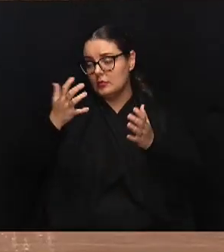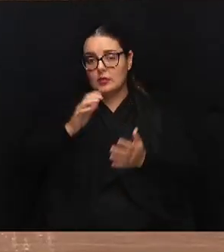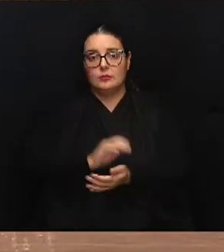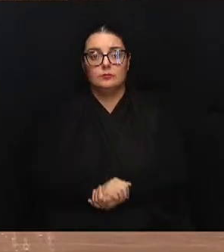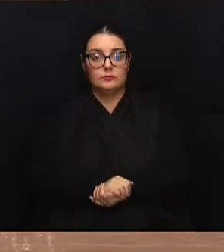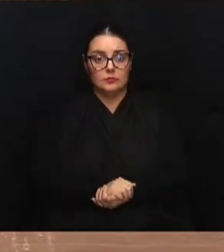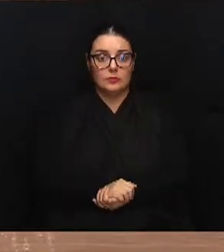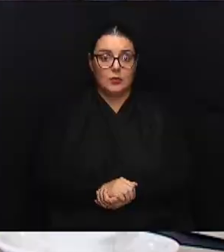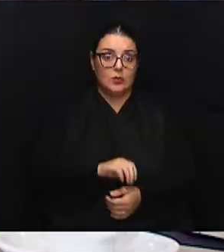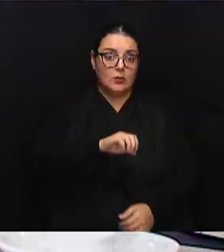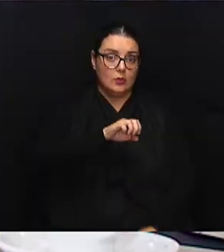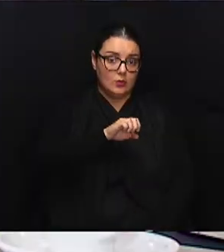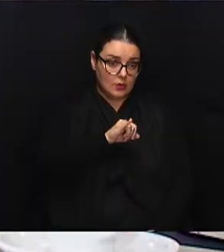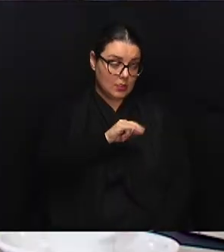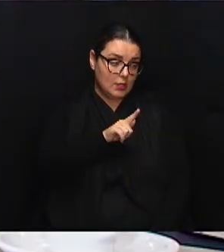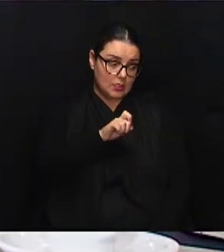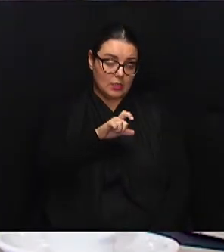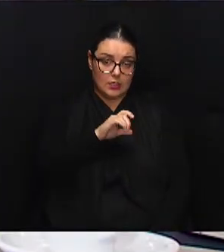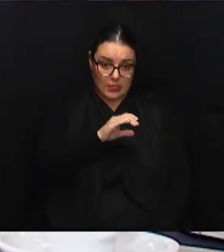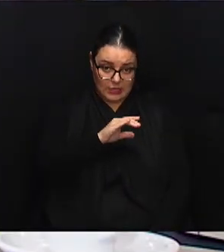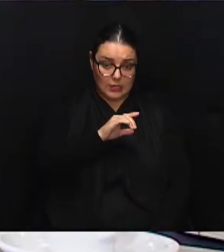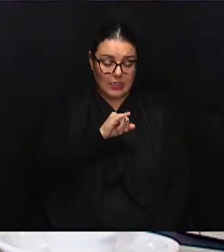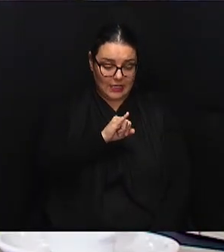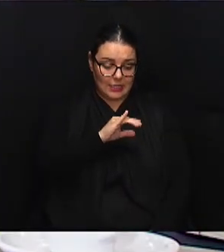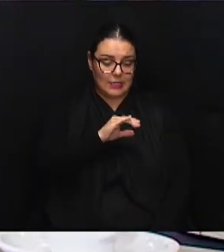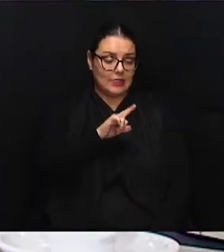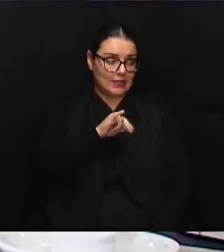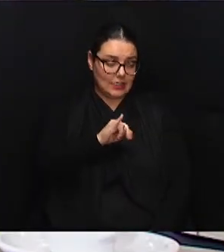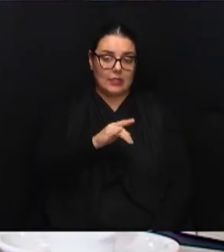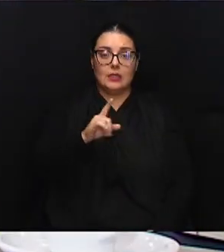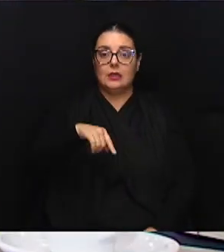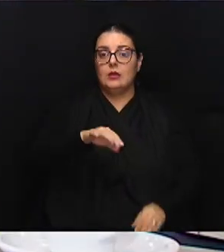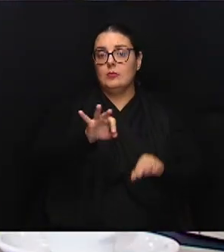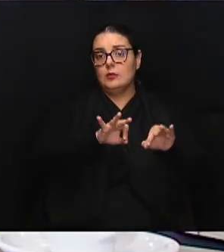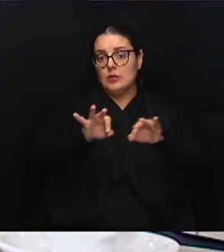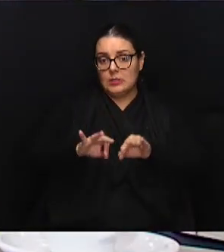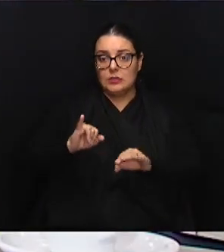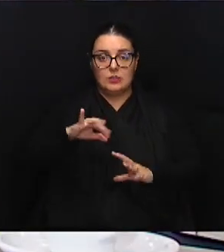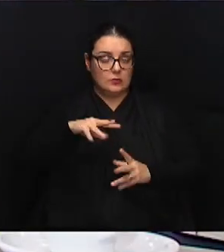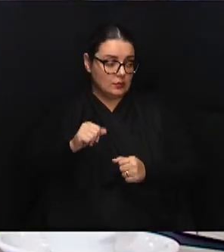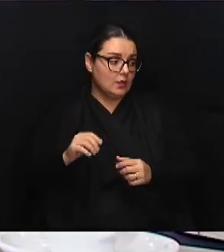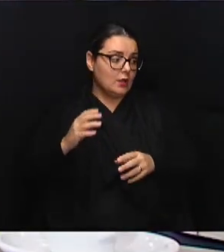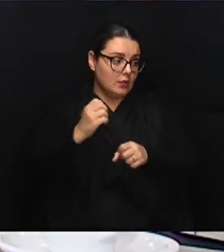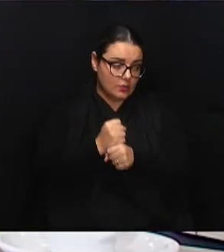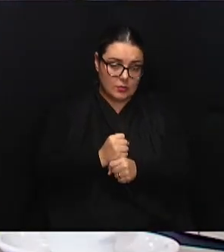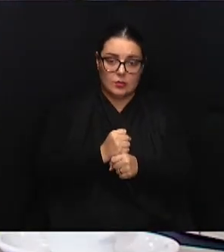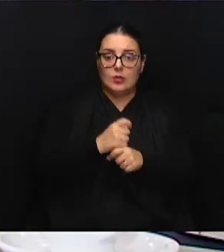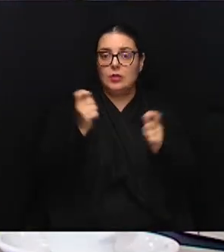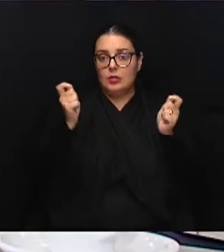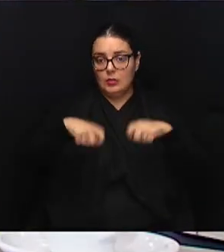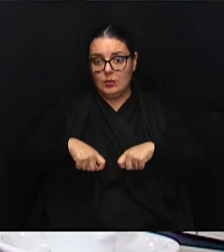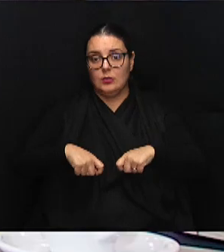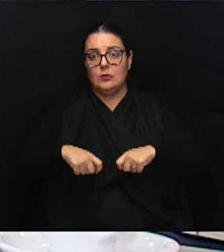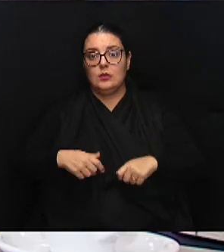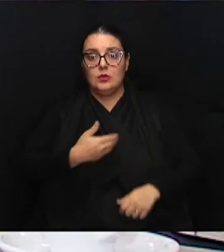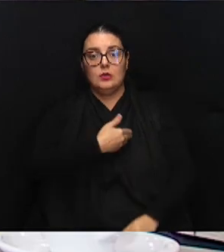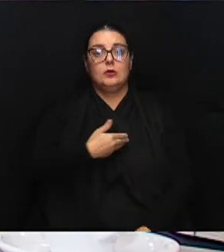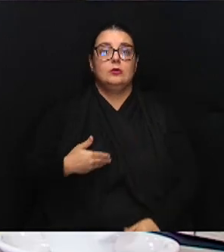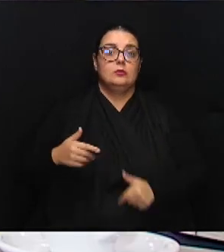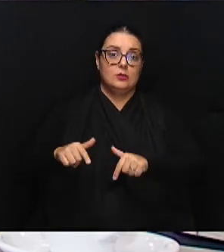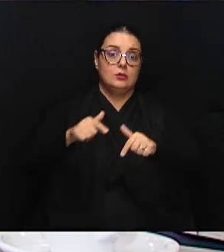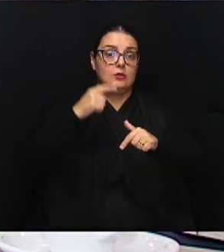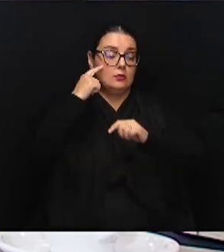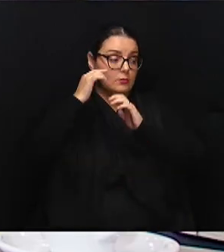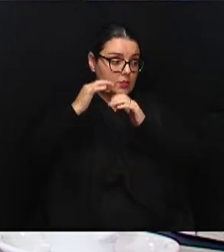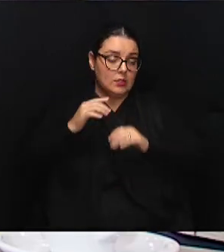Olha, o ICLEI é uma organização internacional, né, que procura reunir, potencializar os governos locais, né, pensando muito